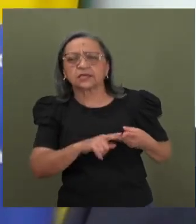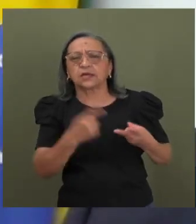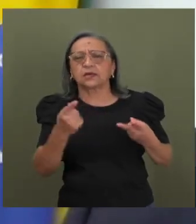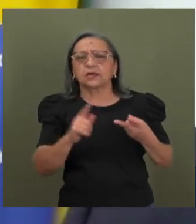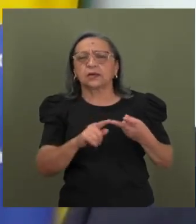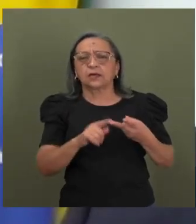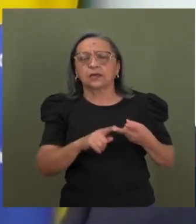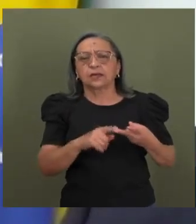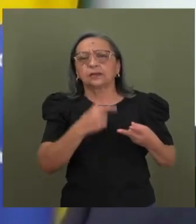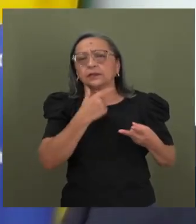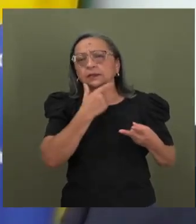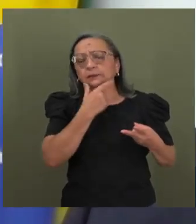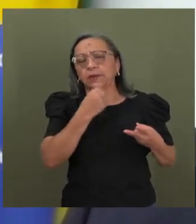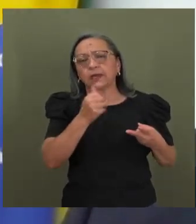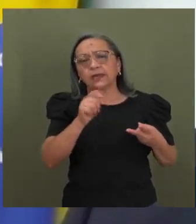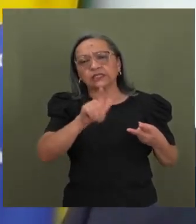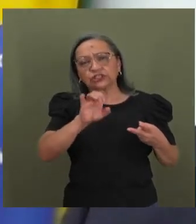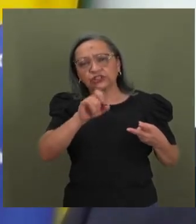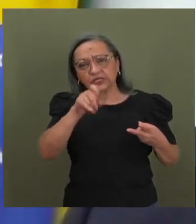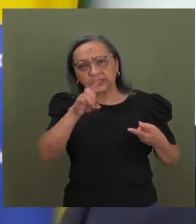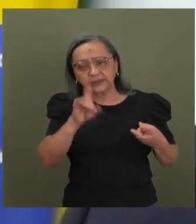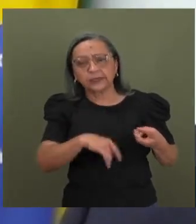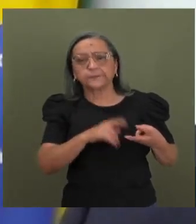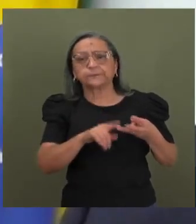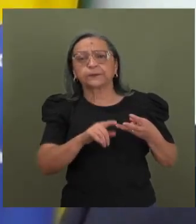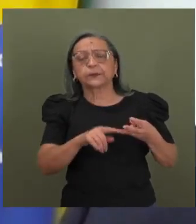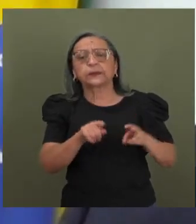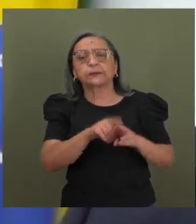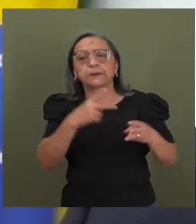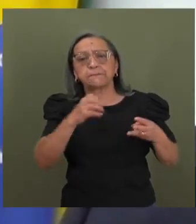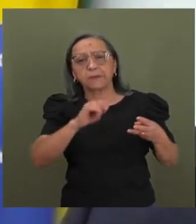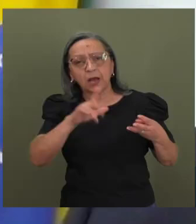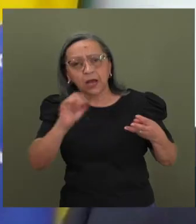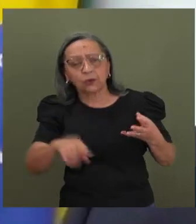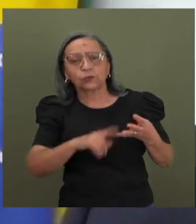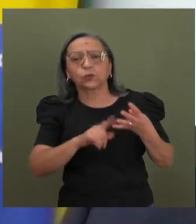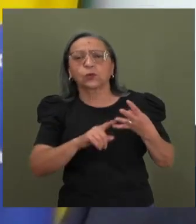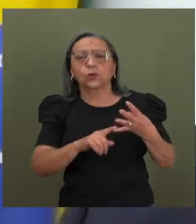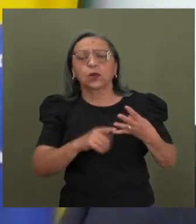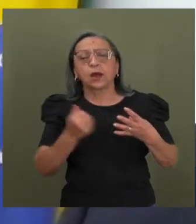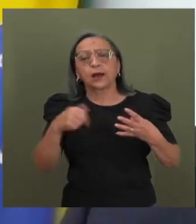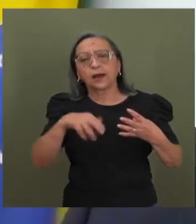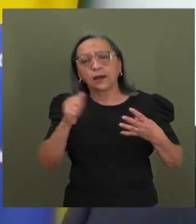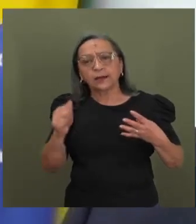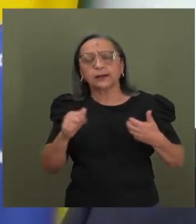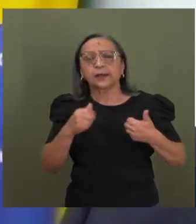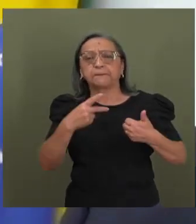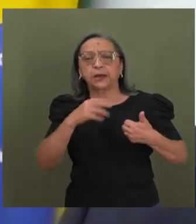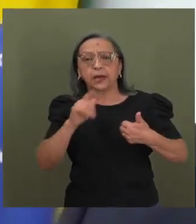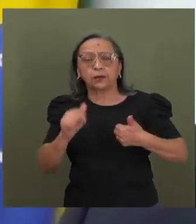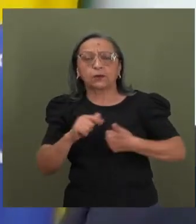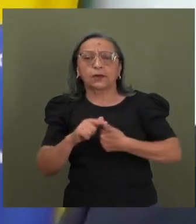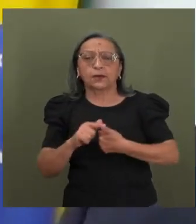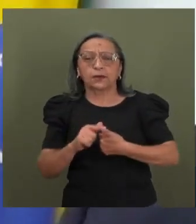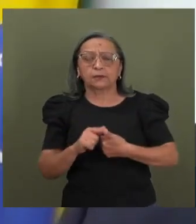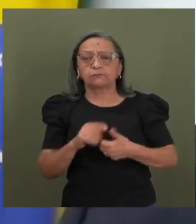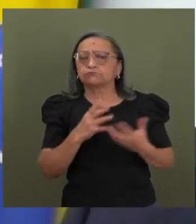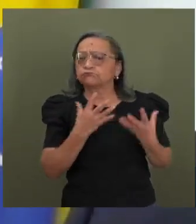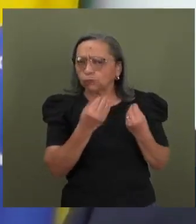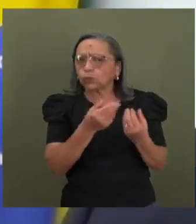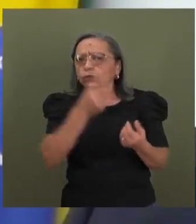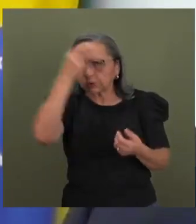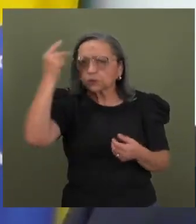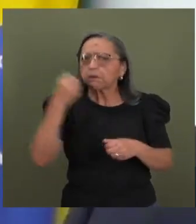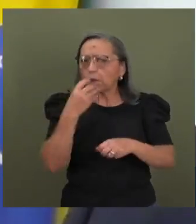estava lá o Alexandre Pitoli, participou Paulo Figueiredo, participou Ana Paula Henkel, né, uma turma